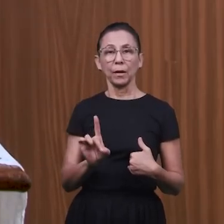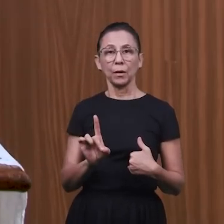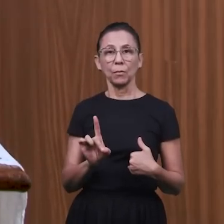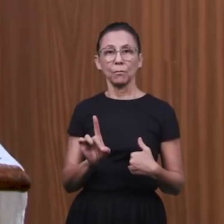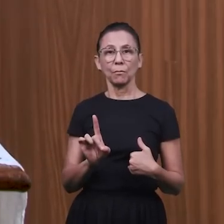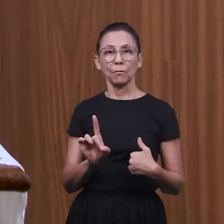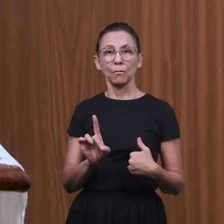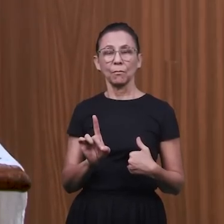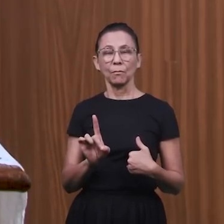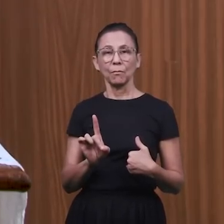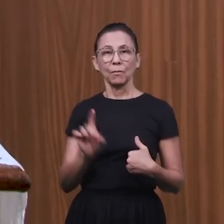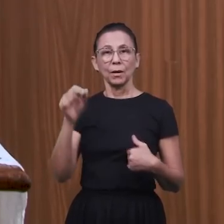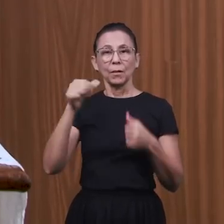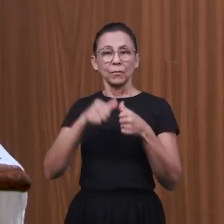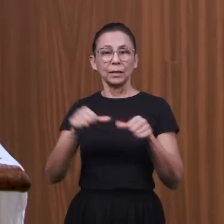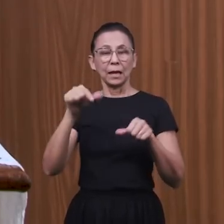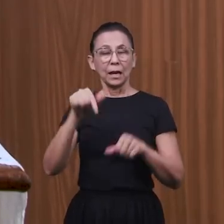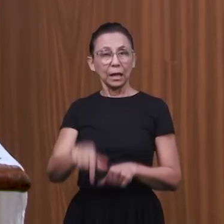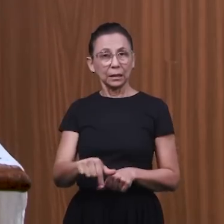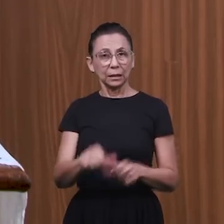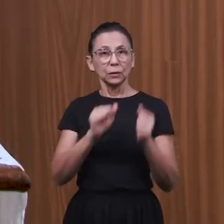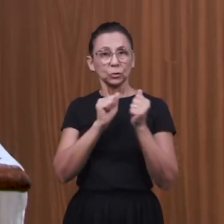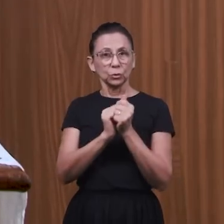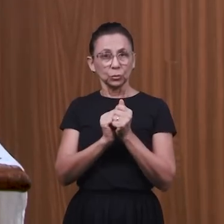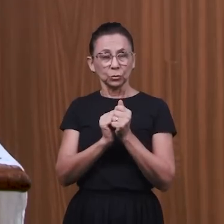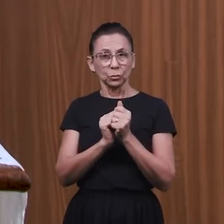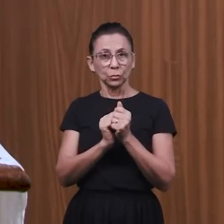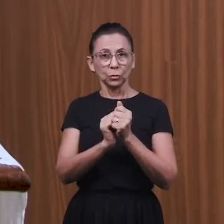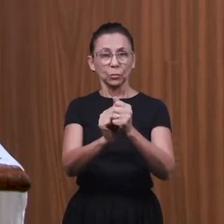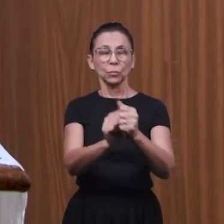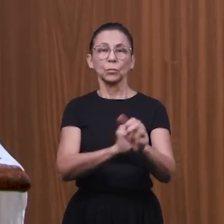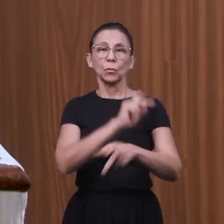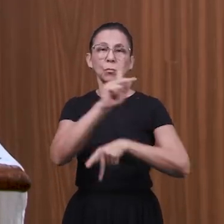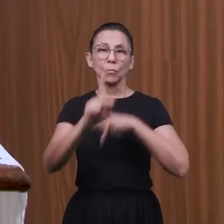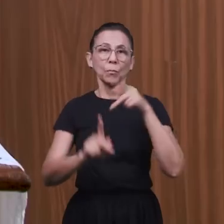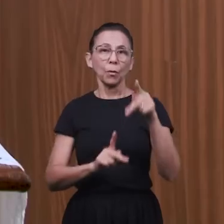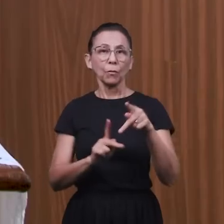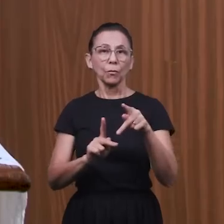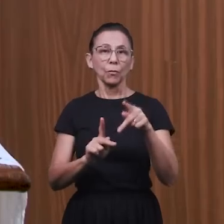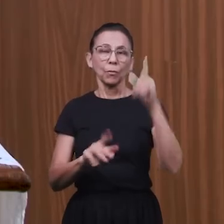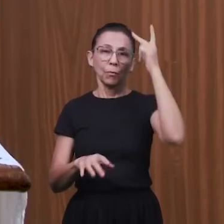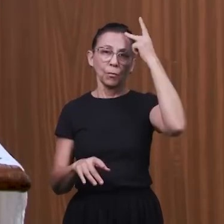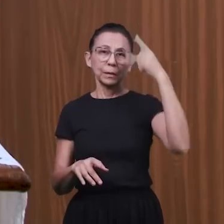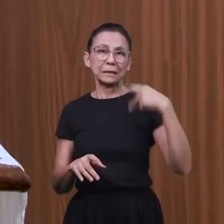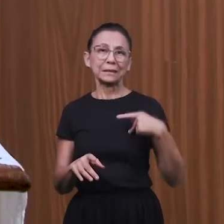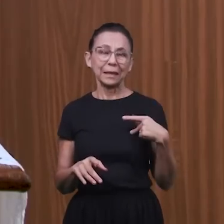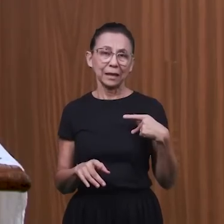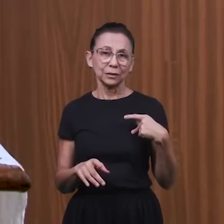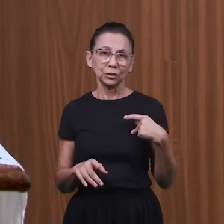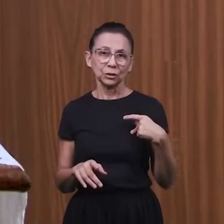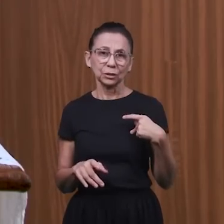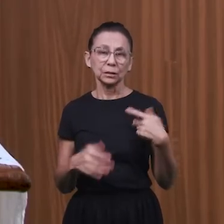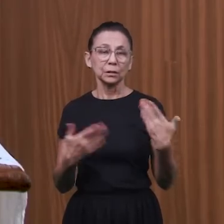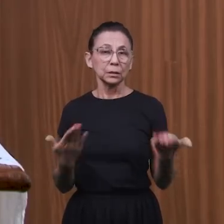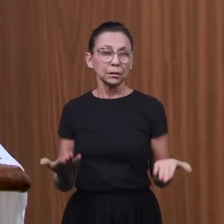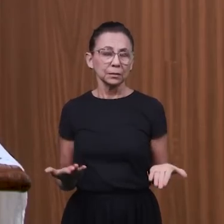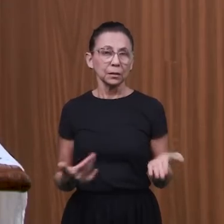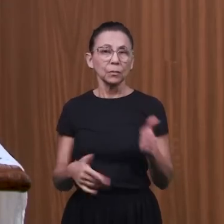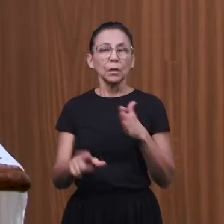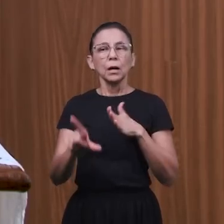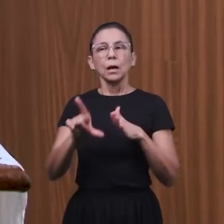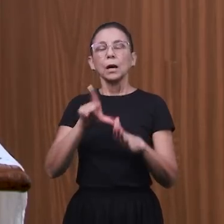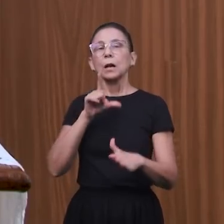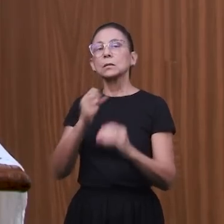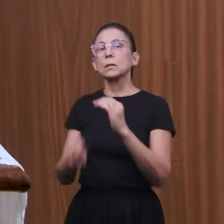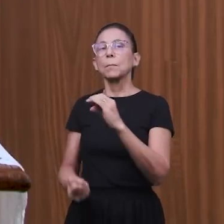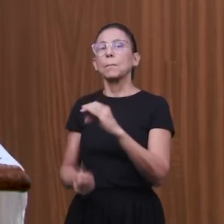se referindo? É Jesus. Ele é o Verbo de Deus. Aonde ele se manifesta? Antes da criação dos céus e